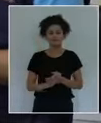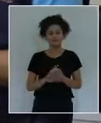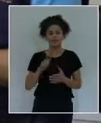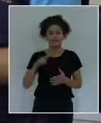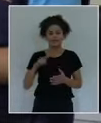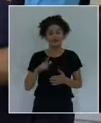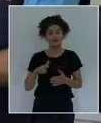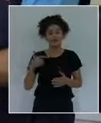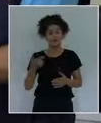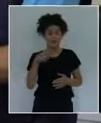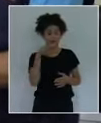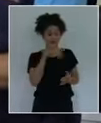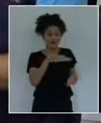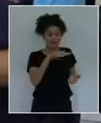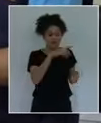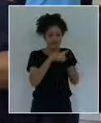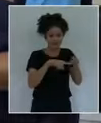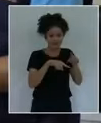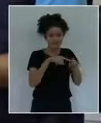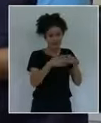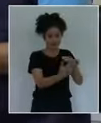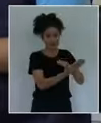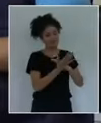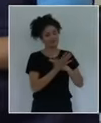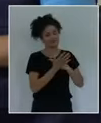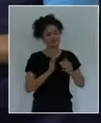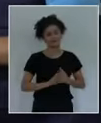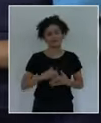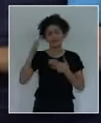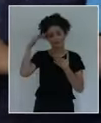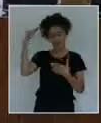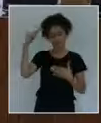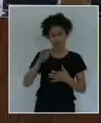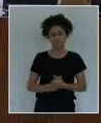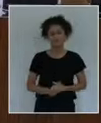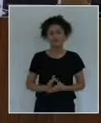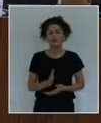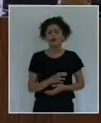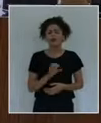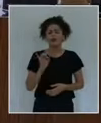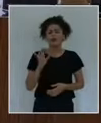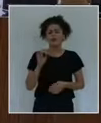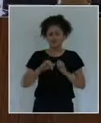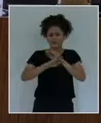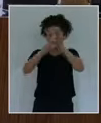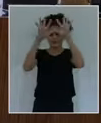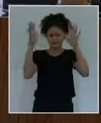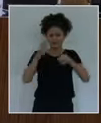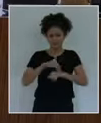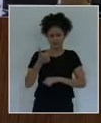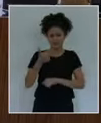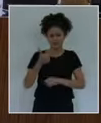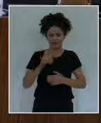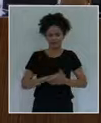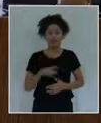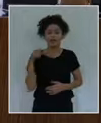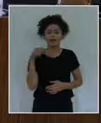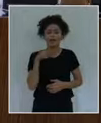para a gente, acho que vai ajudar muito. E obrigado aí pelas palavras. Tá, e aí só para a gente poder reforçar e talvez as pessoas entenderem, né? Então